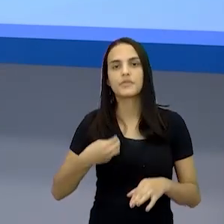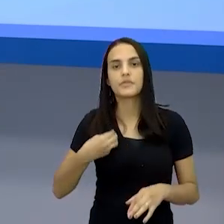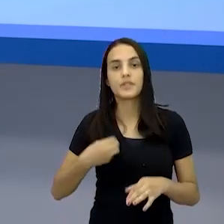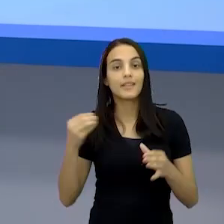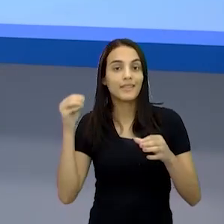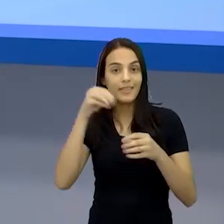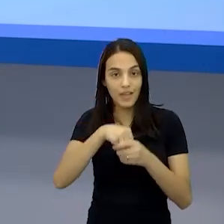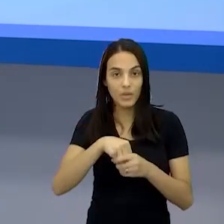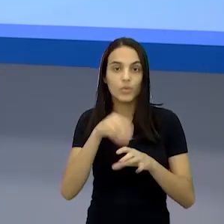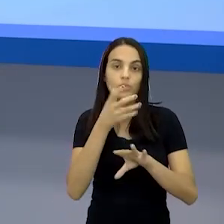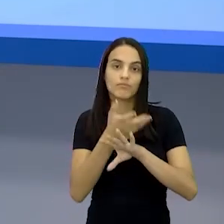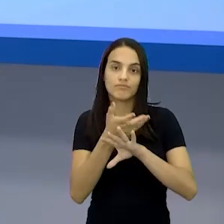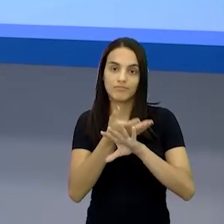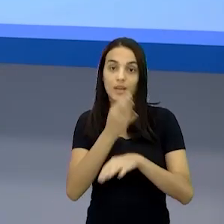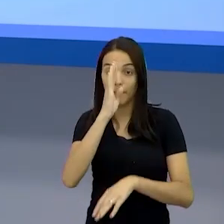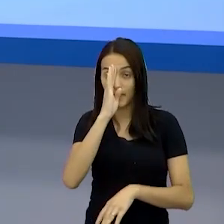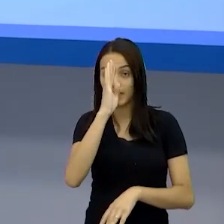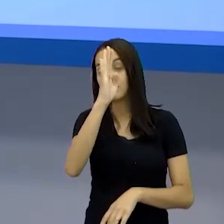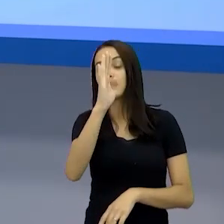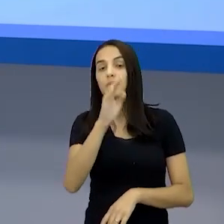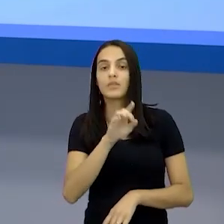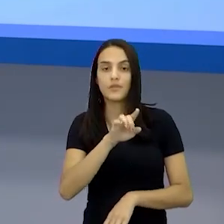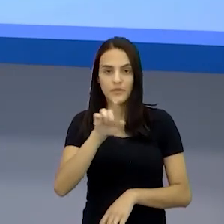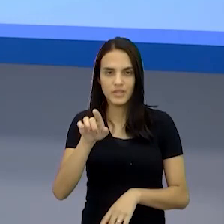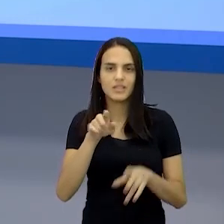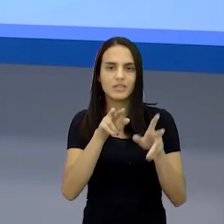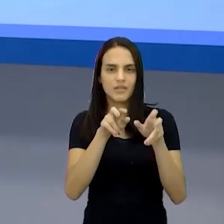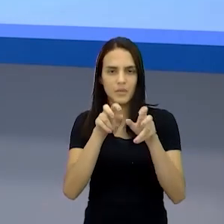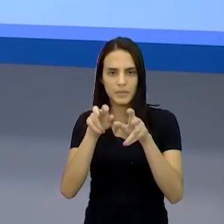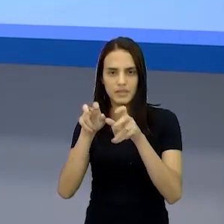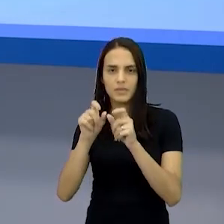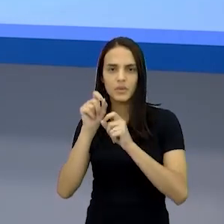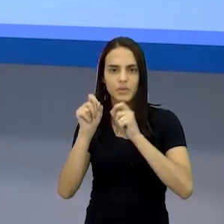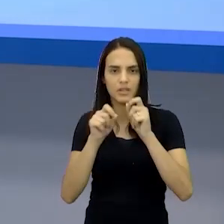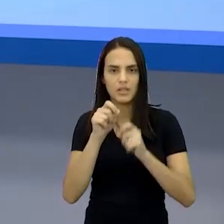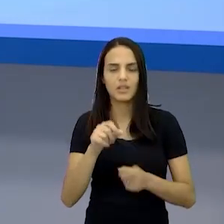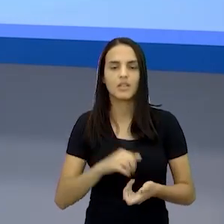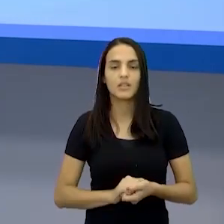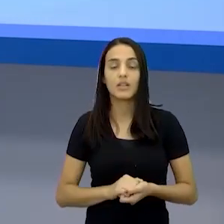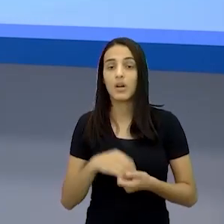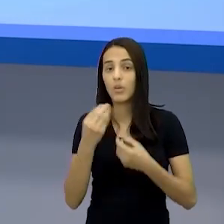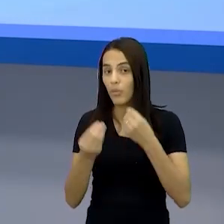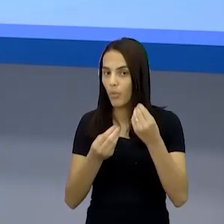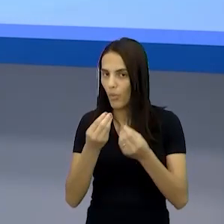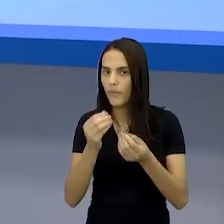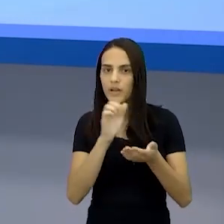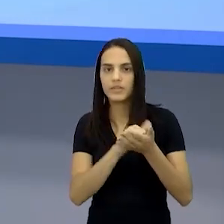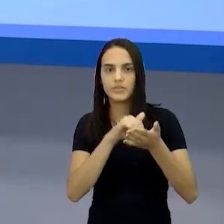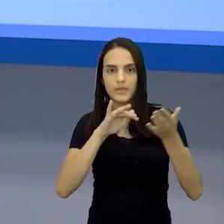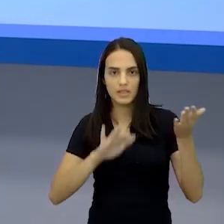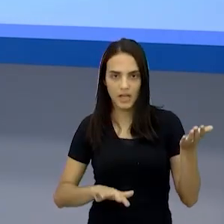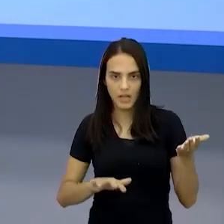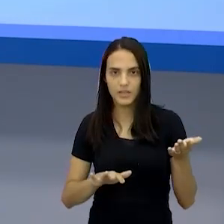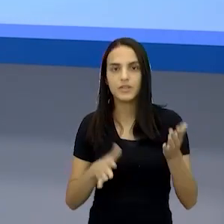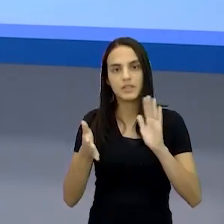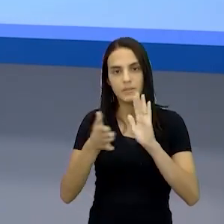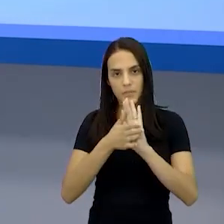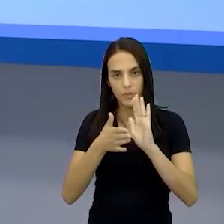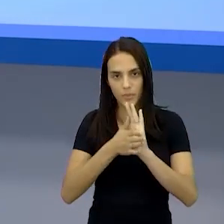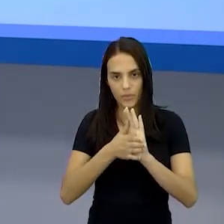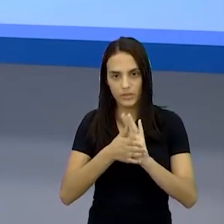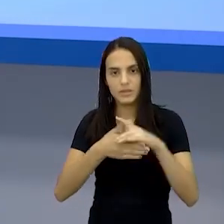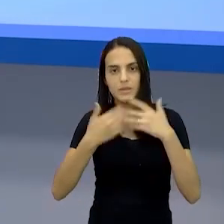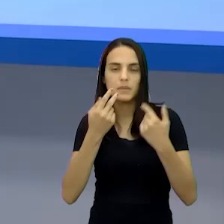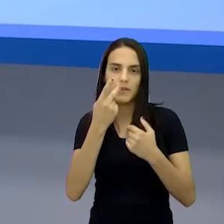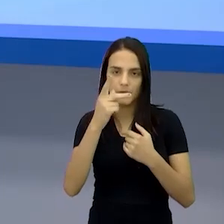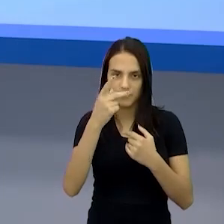componente. E principalmente, né, quando vocês vão perceber isso, né, com o encaminhar das atividades que vão ser propostas